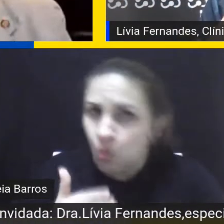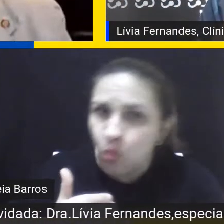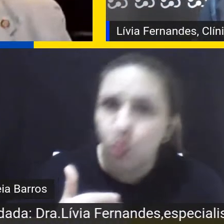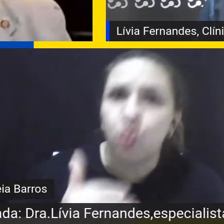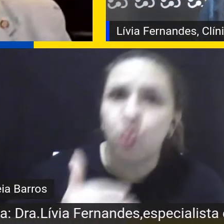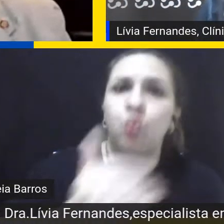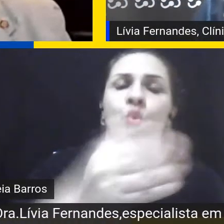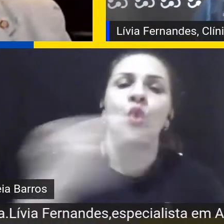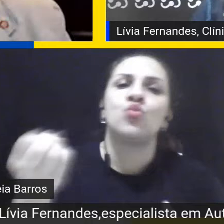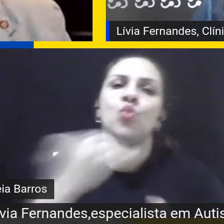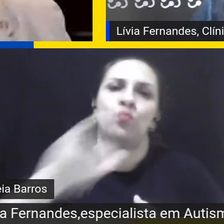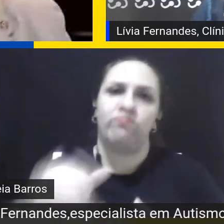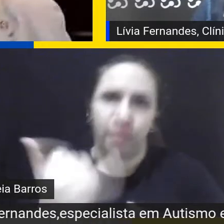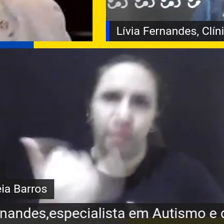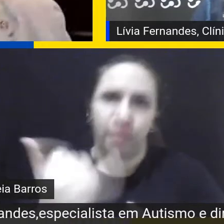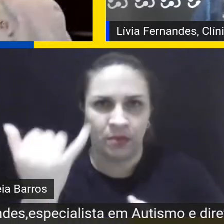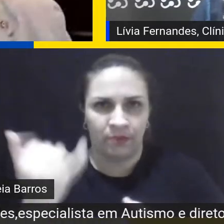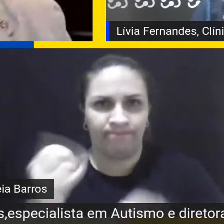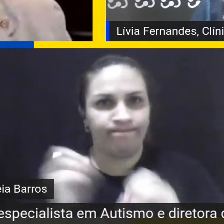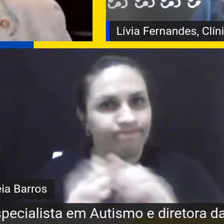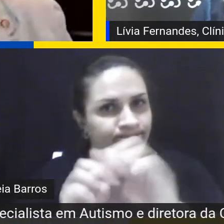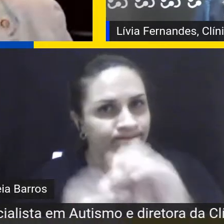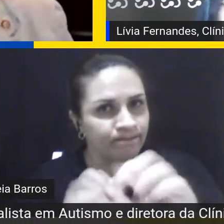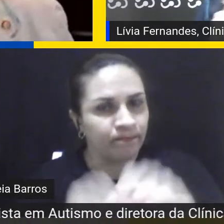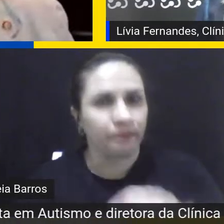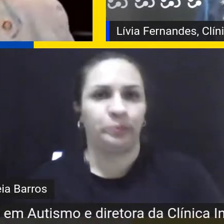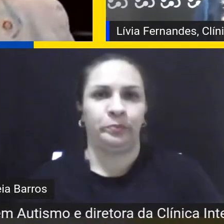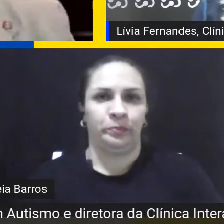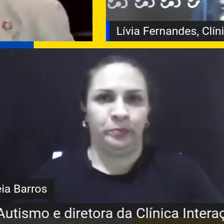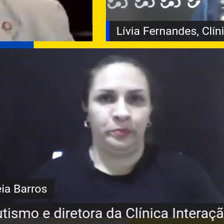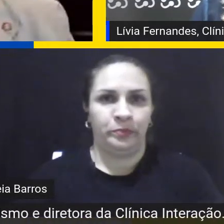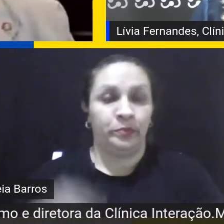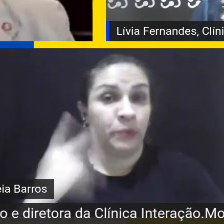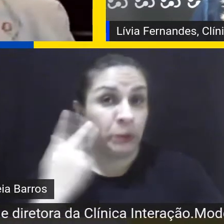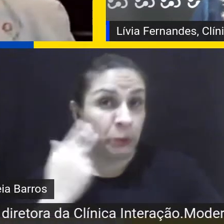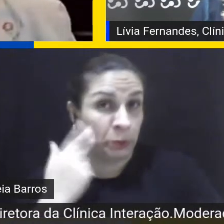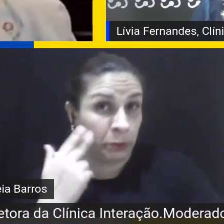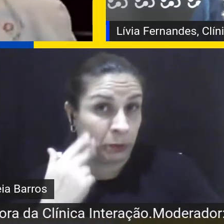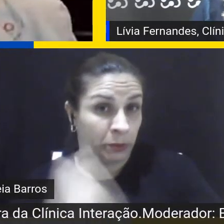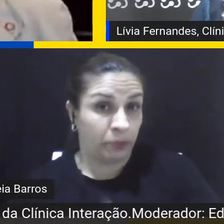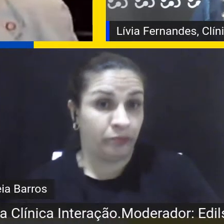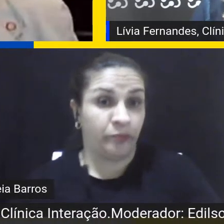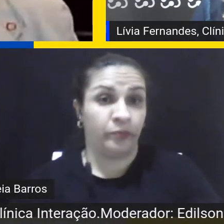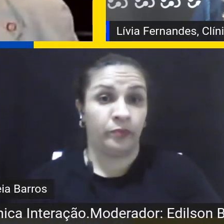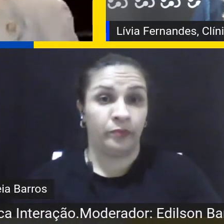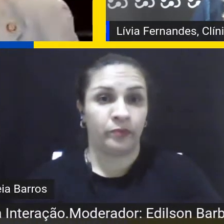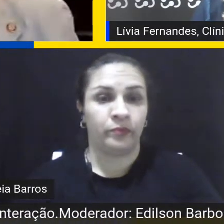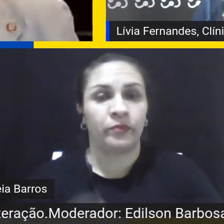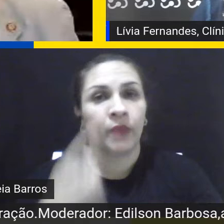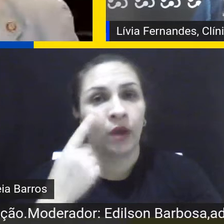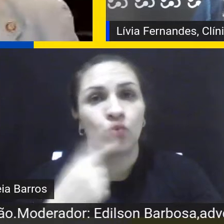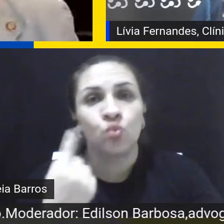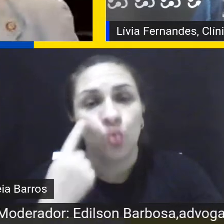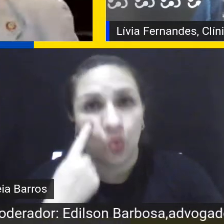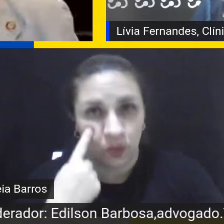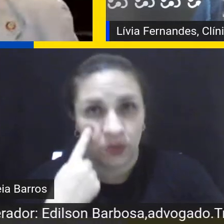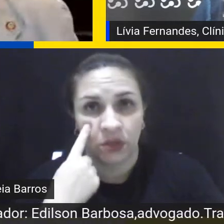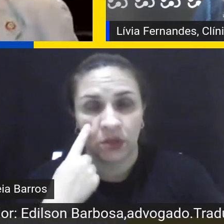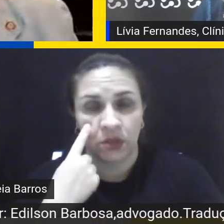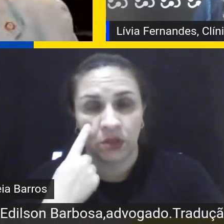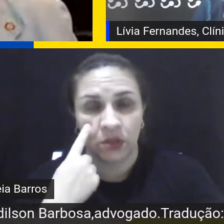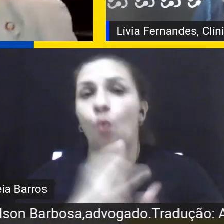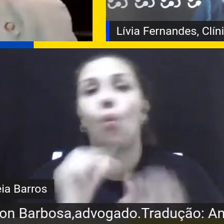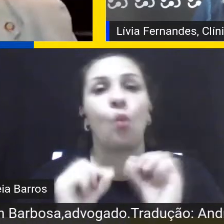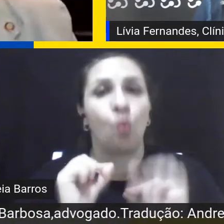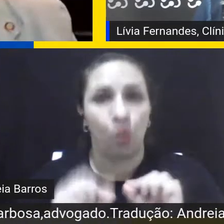novas oportunidades de ensinamento para essa criança. Geralmente, Wilson, a gente observa que isso acontece